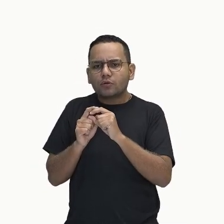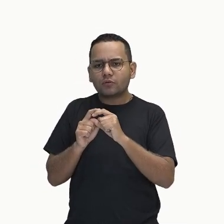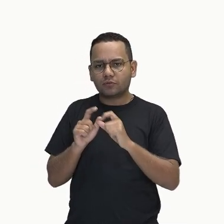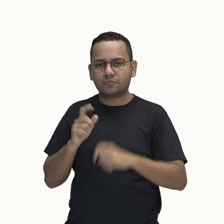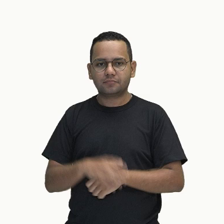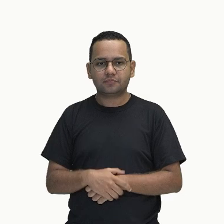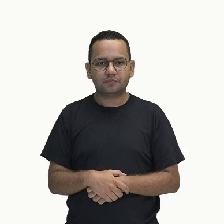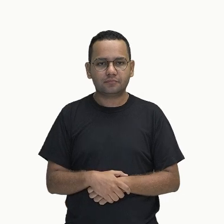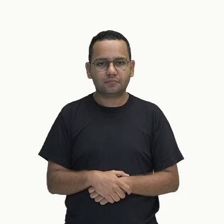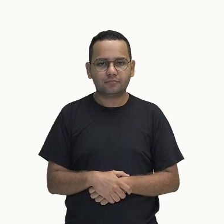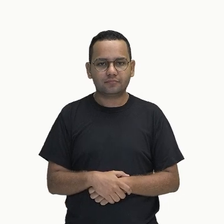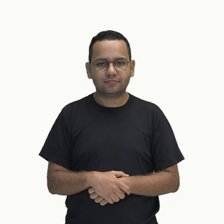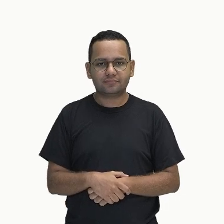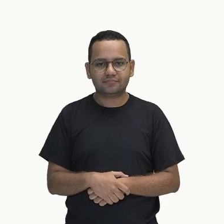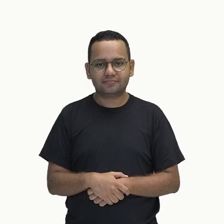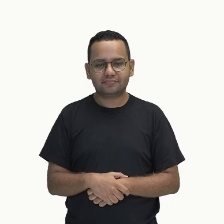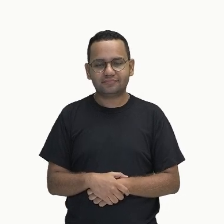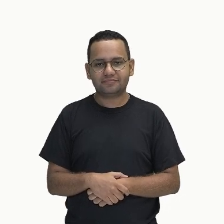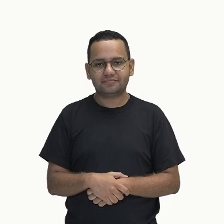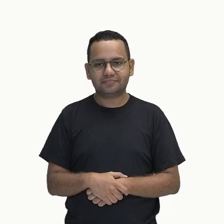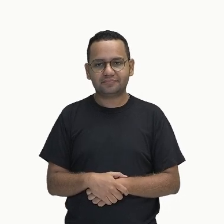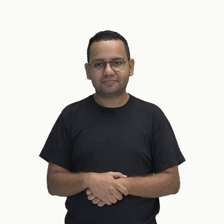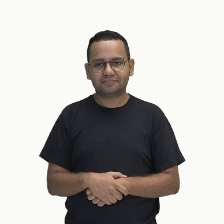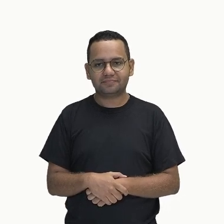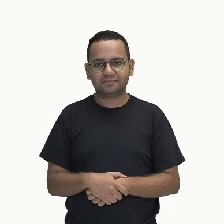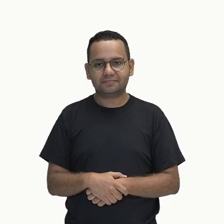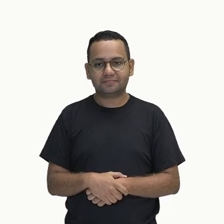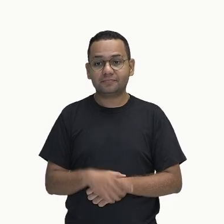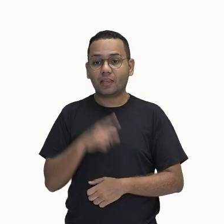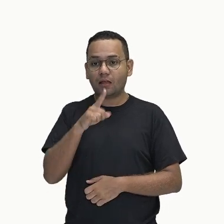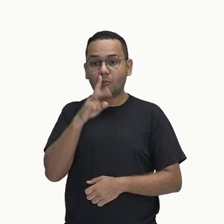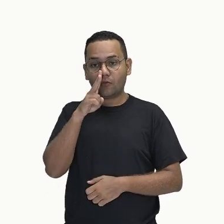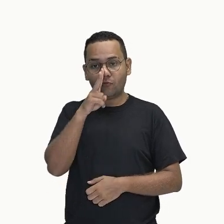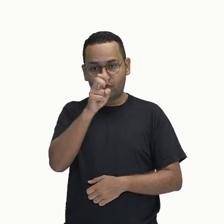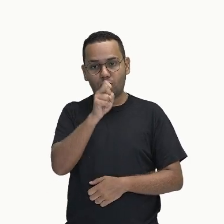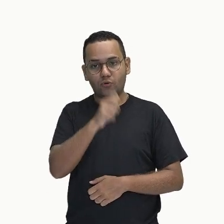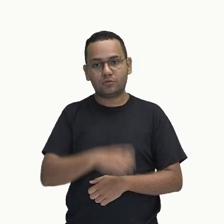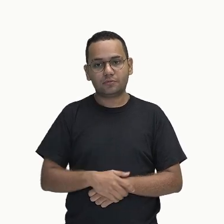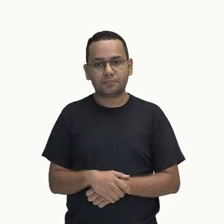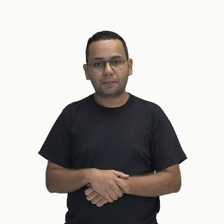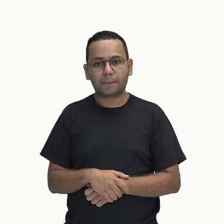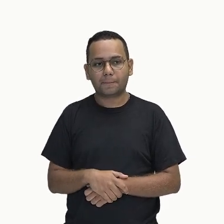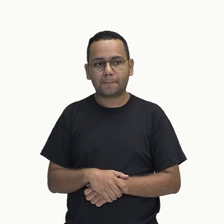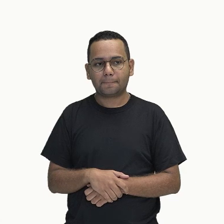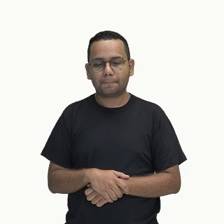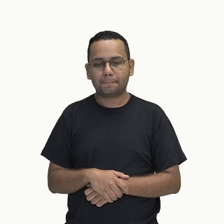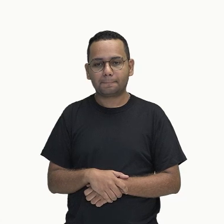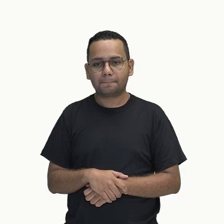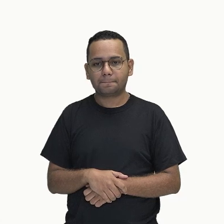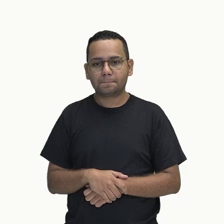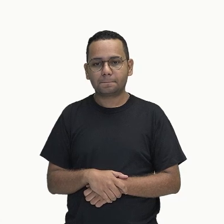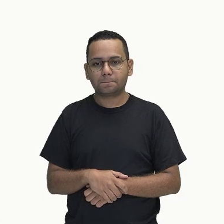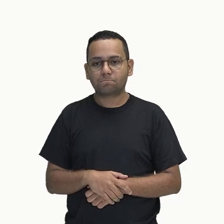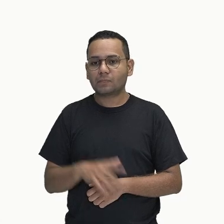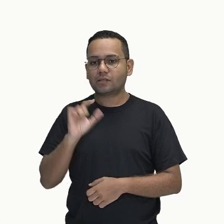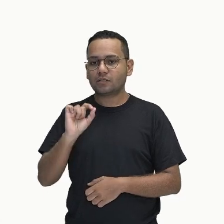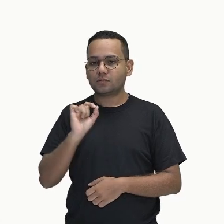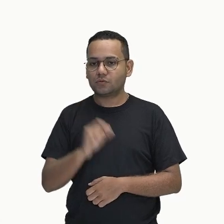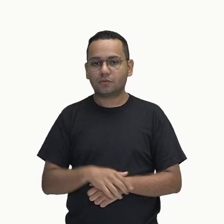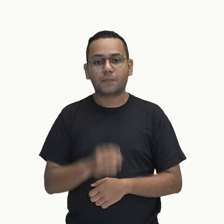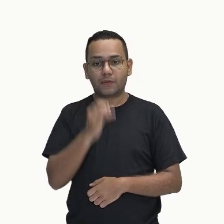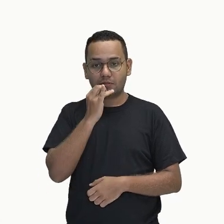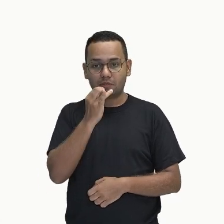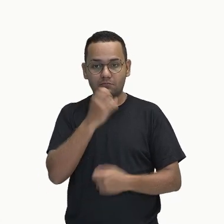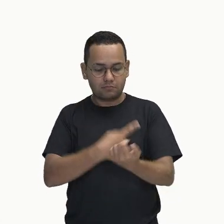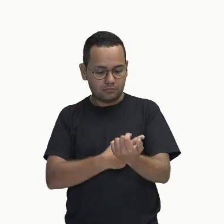ela é mais calibrosa, ela é mais forte, porque você tem que imaginar que a pressão que o sangue,